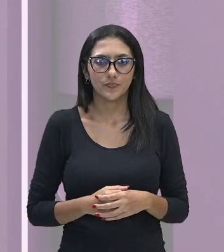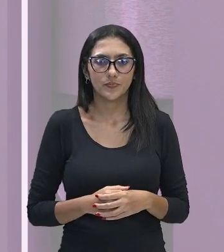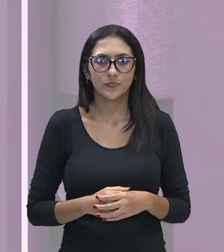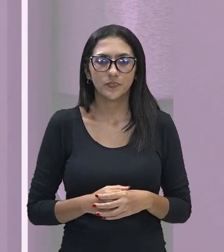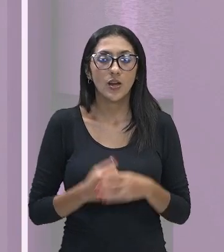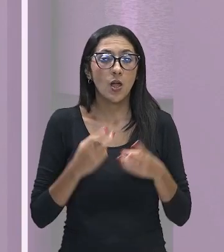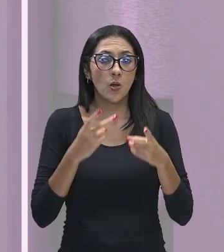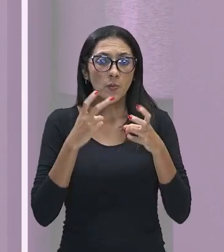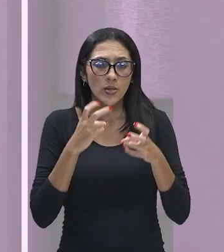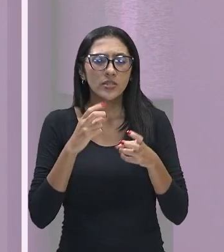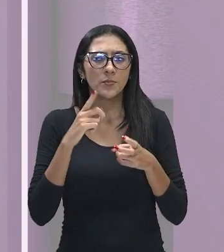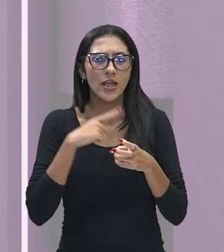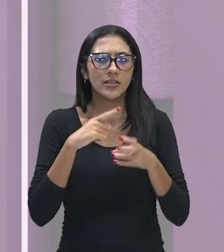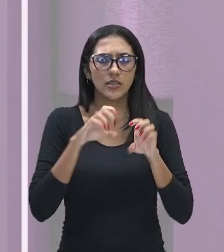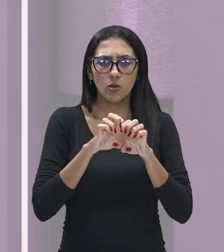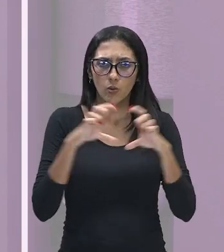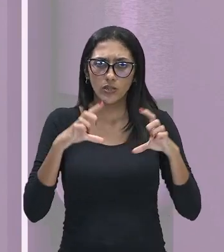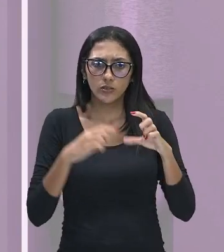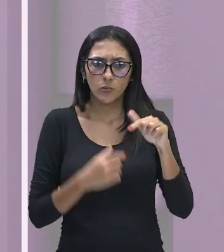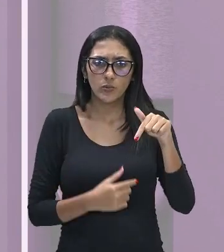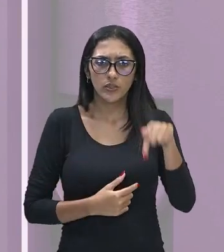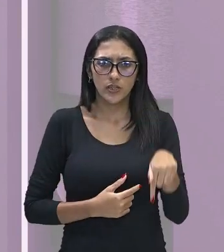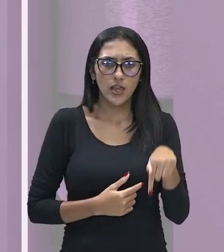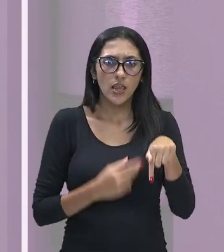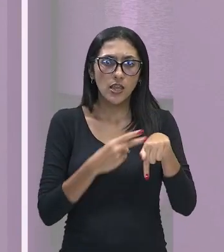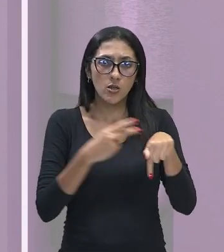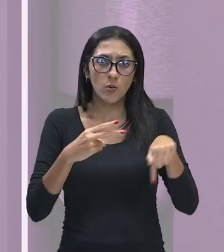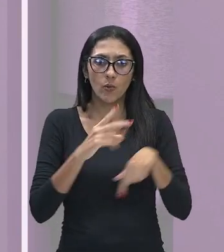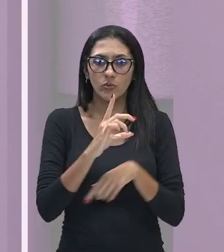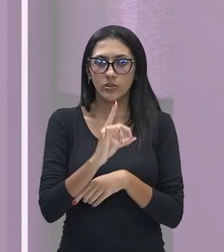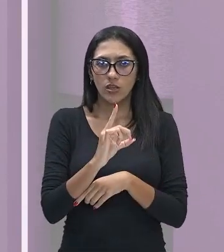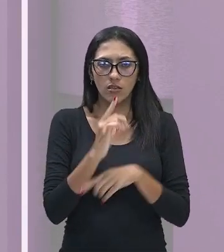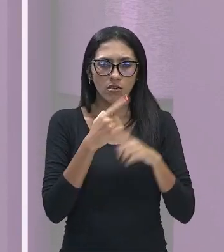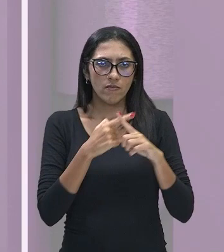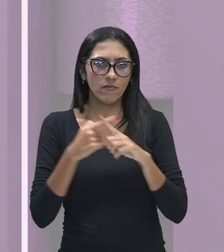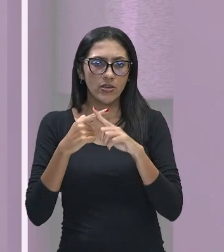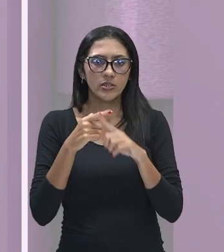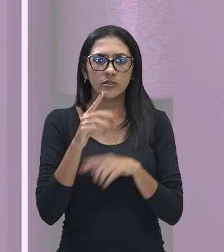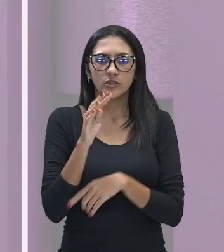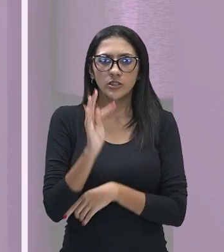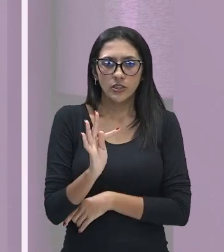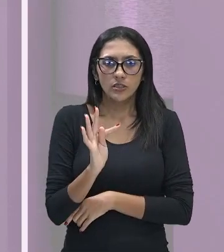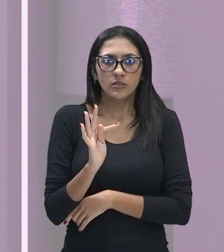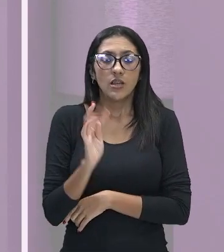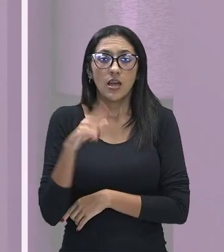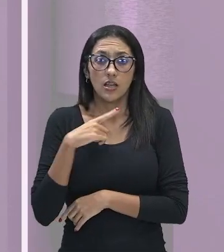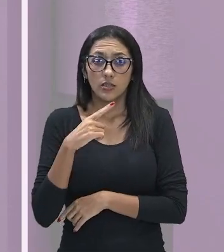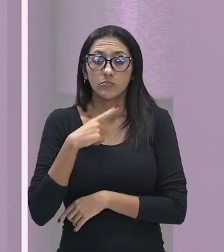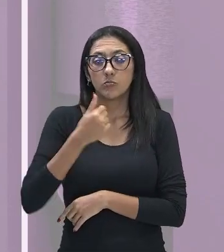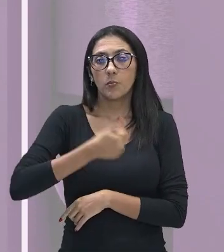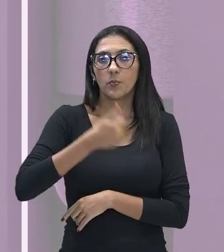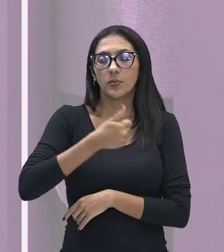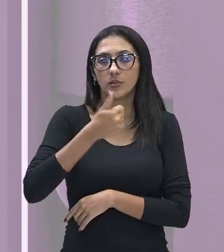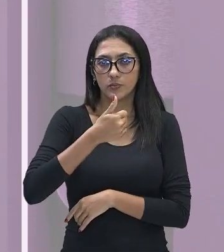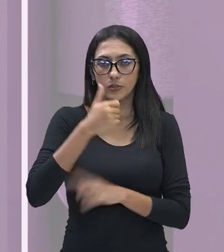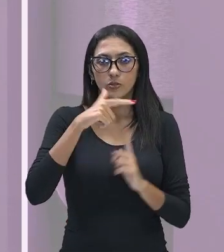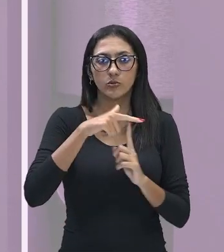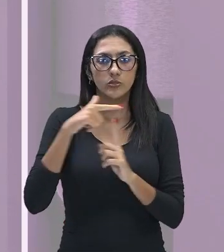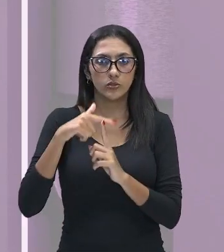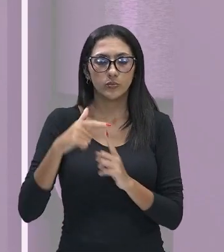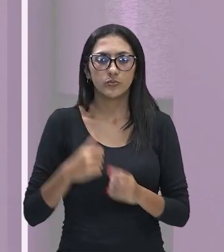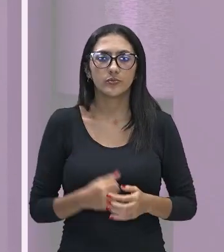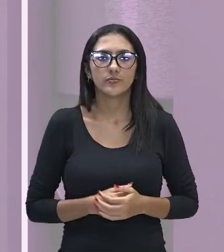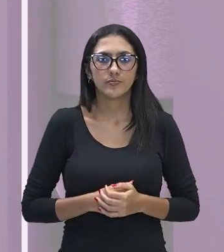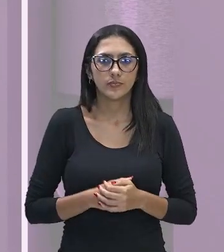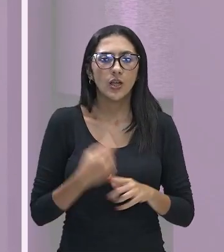esta equação Q igual a D vezes T é uma equação do primeiro grau, porque tem